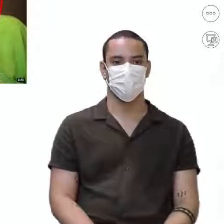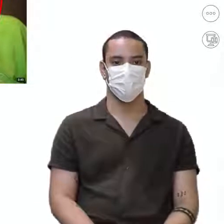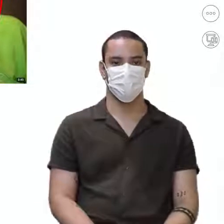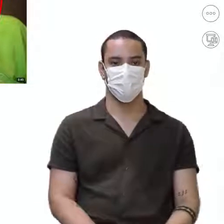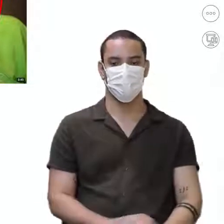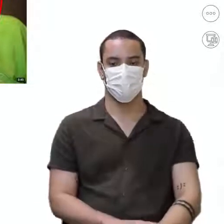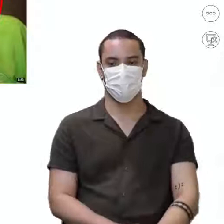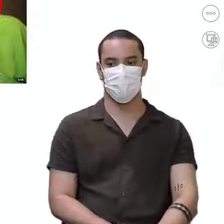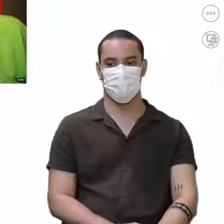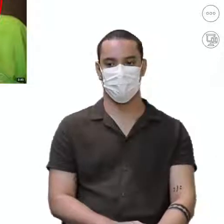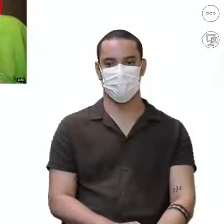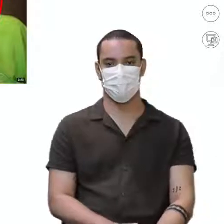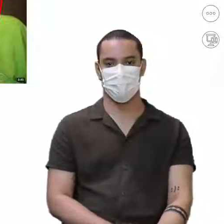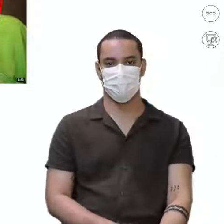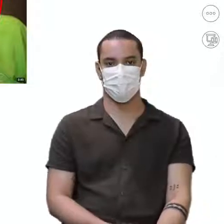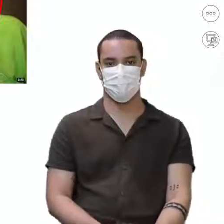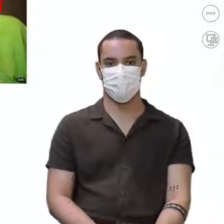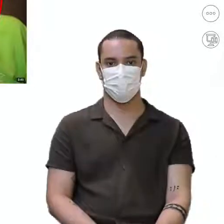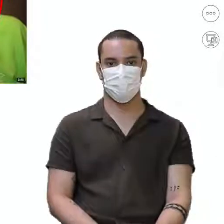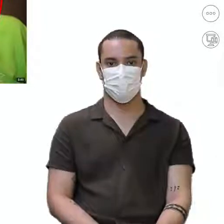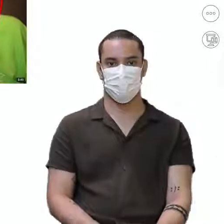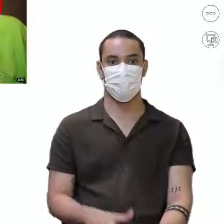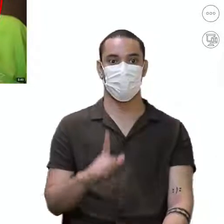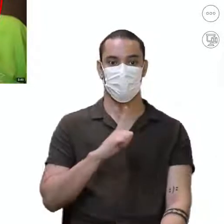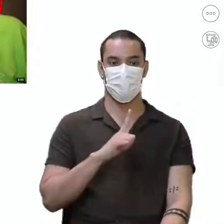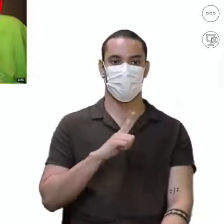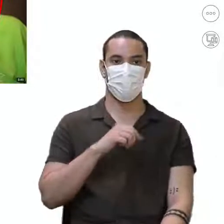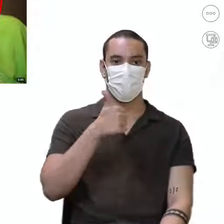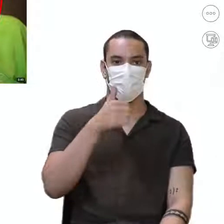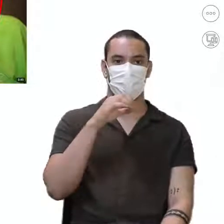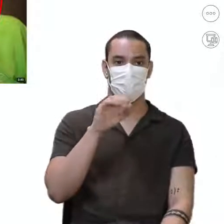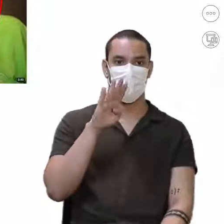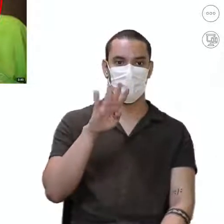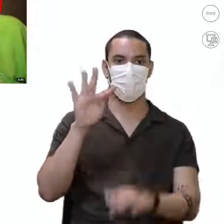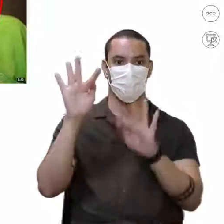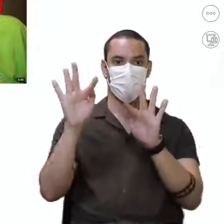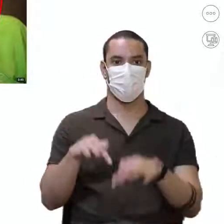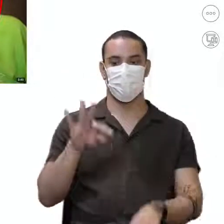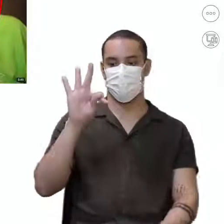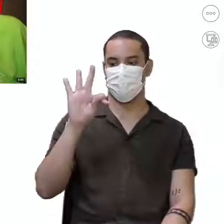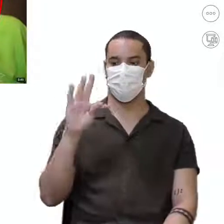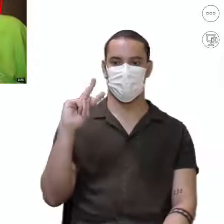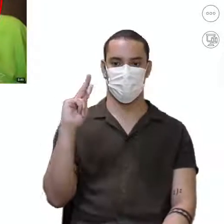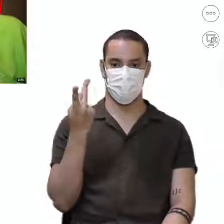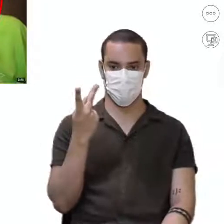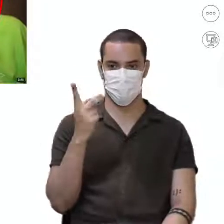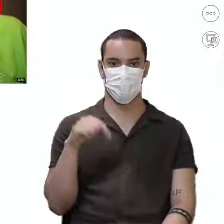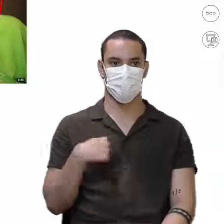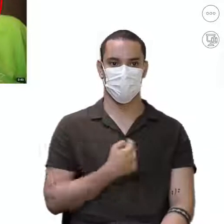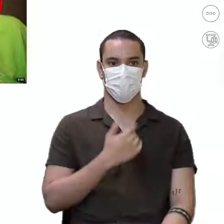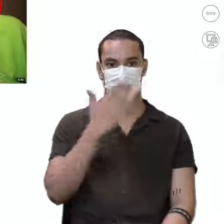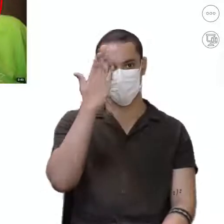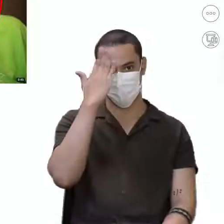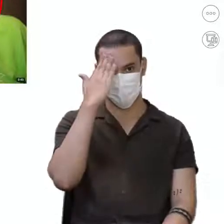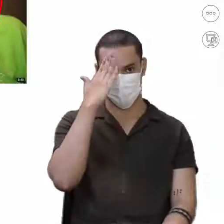aniversário, nascimento. E aqui eu tenho 104 e no final eu tenho aqui o TH, que é um